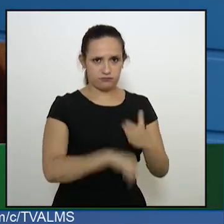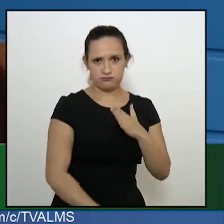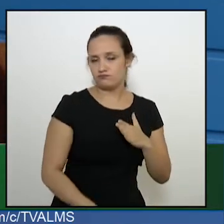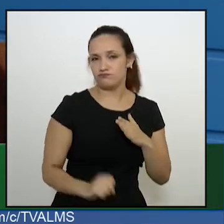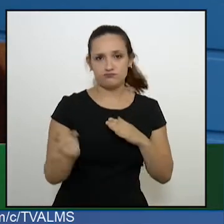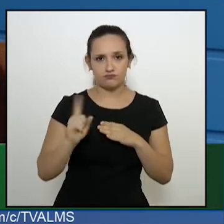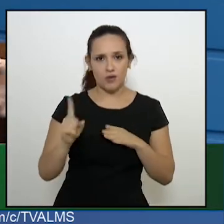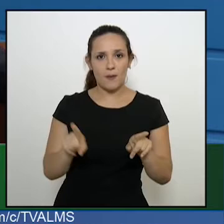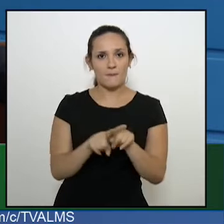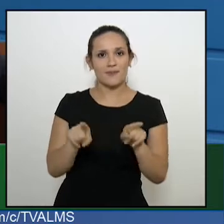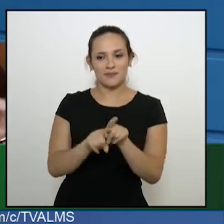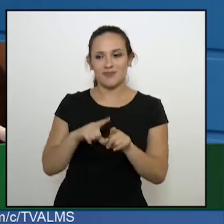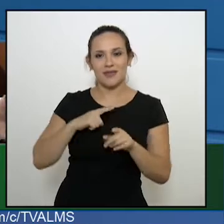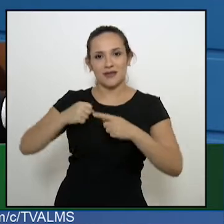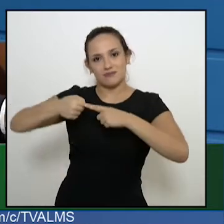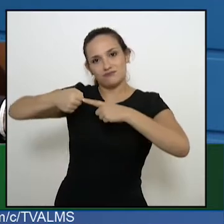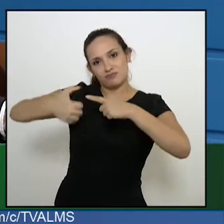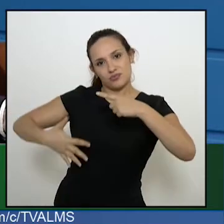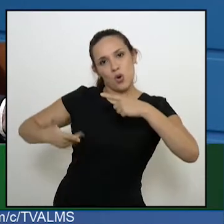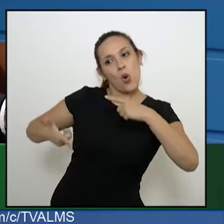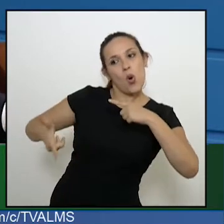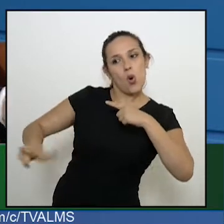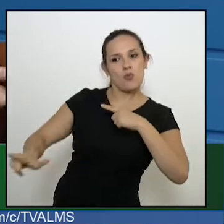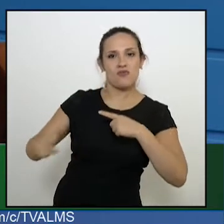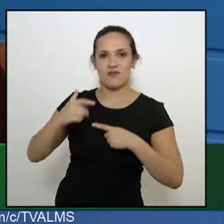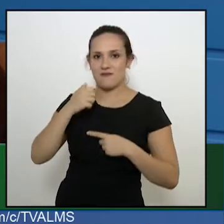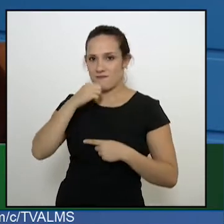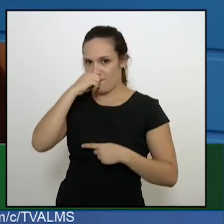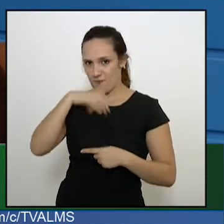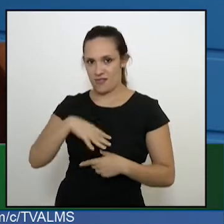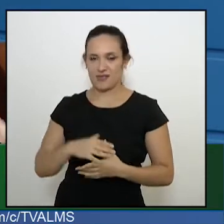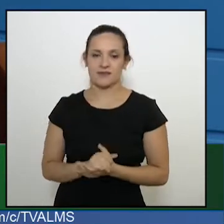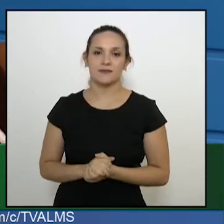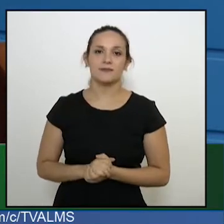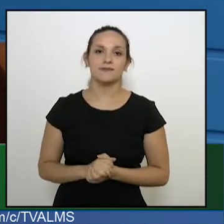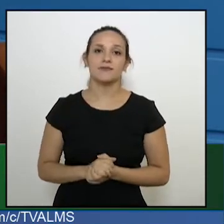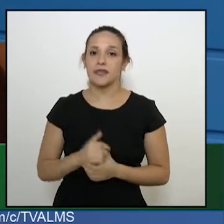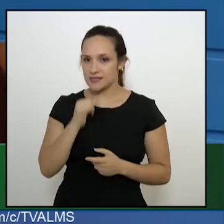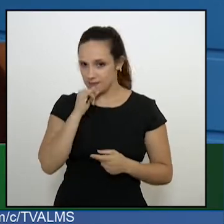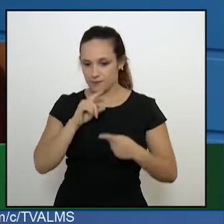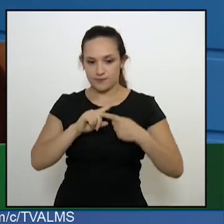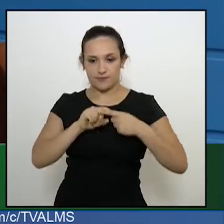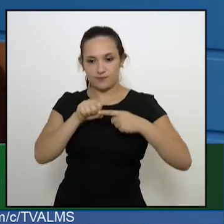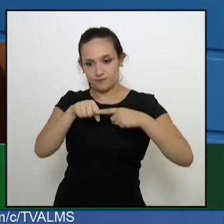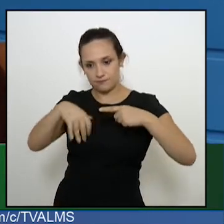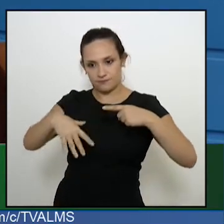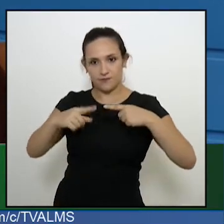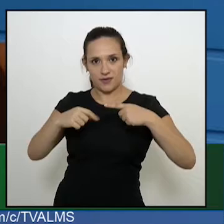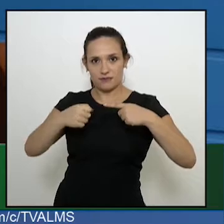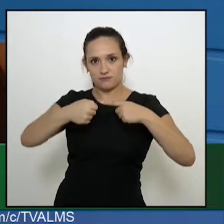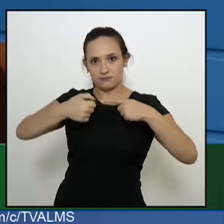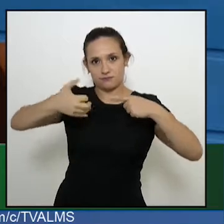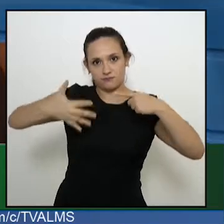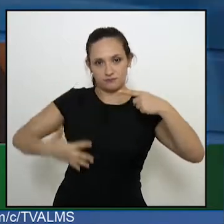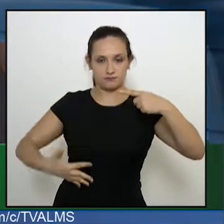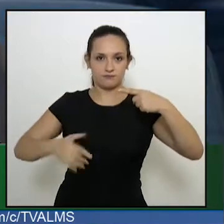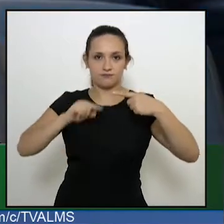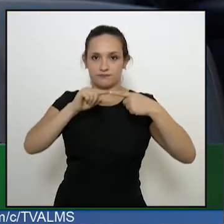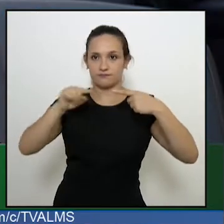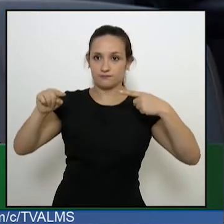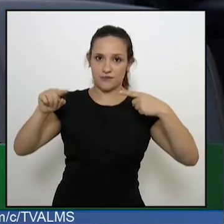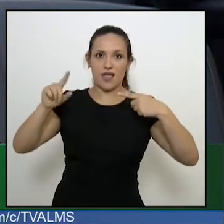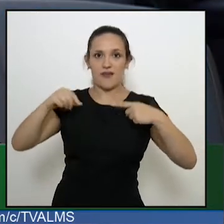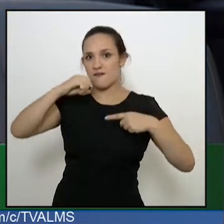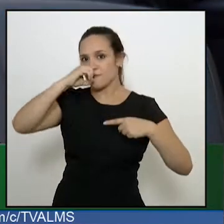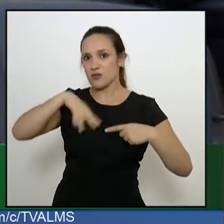mas também outras formas de violência. E essa violência contra a mulher, ela é classificada como uma